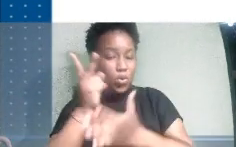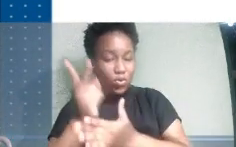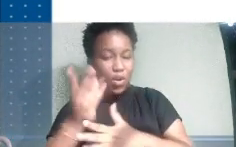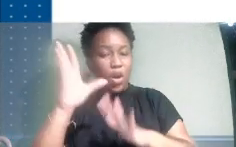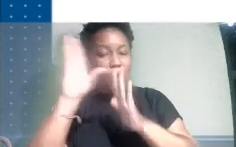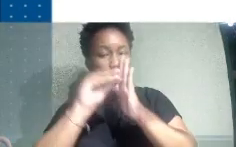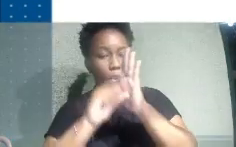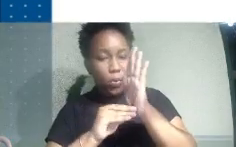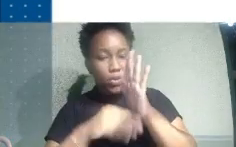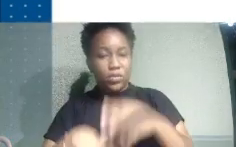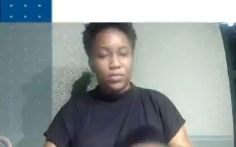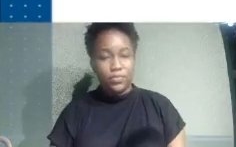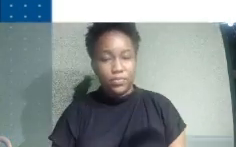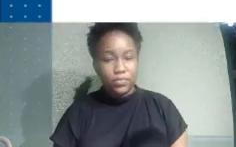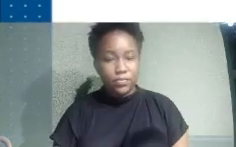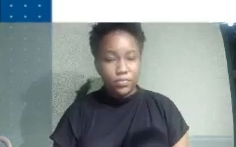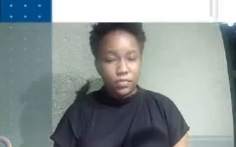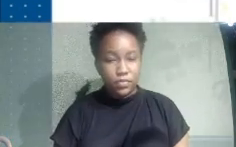conteúdo, ó.